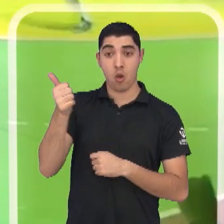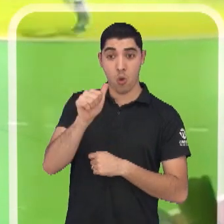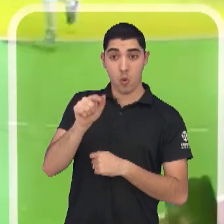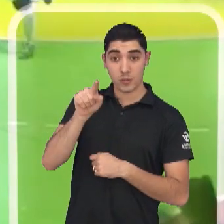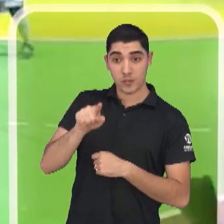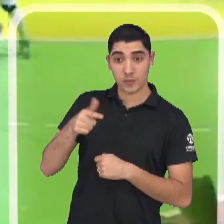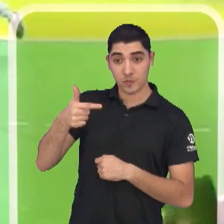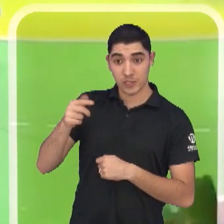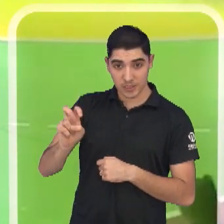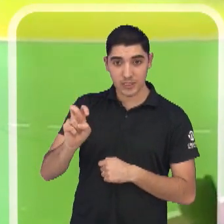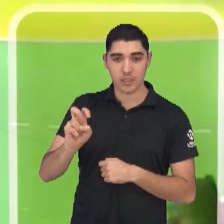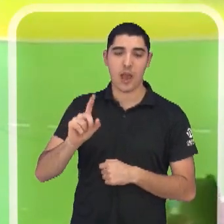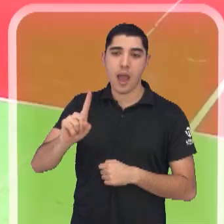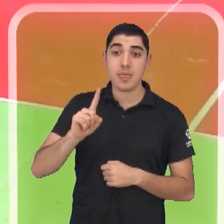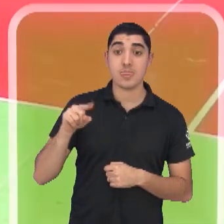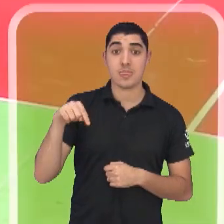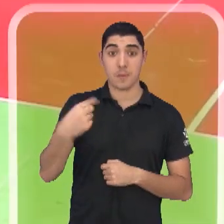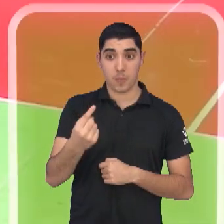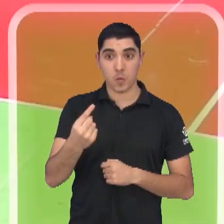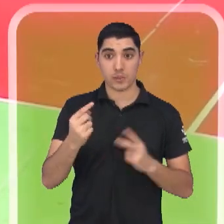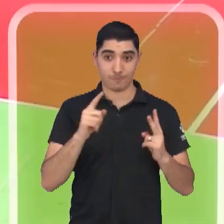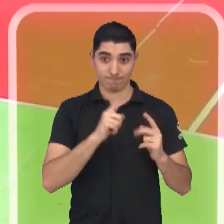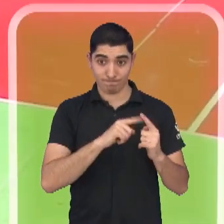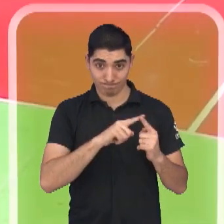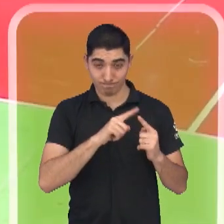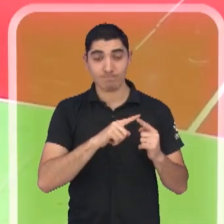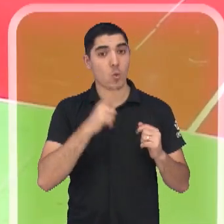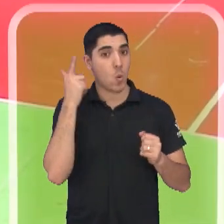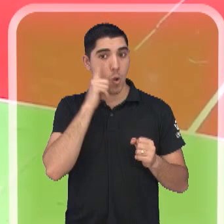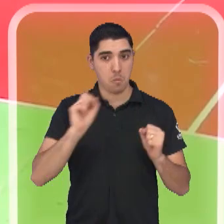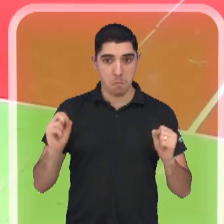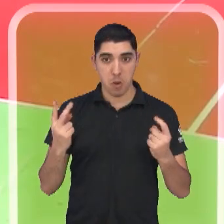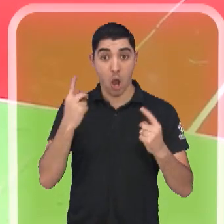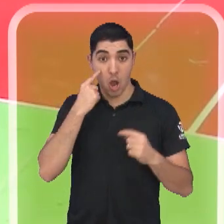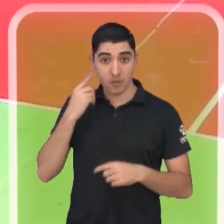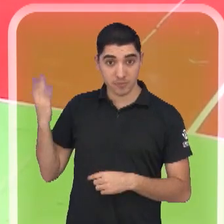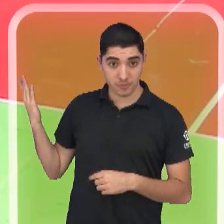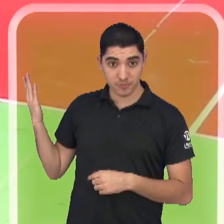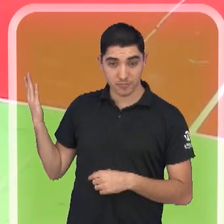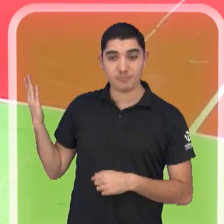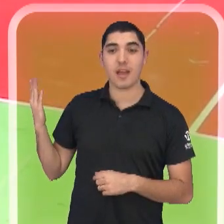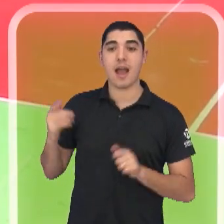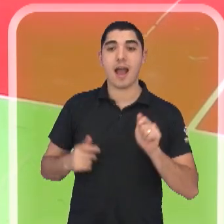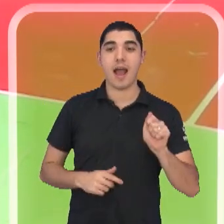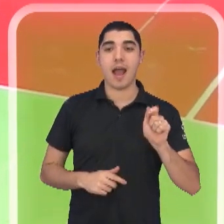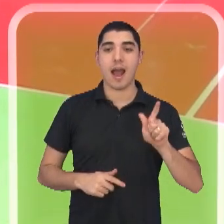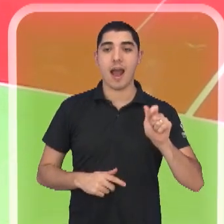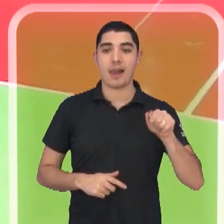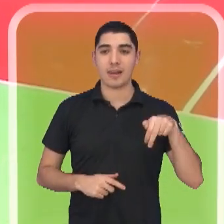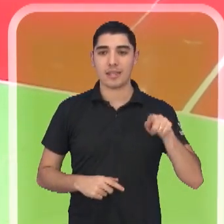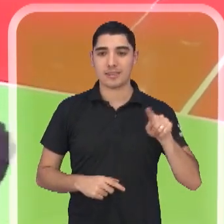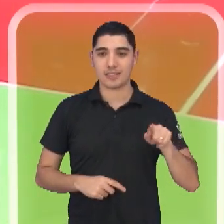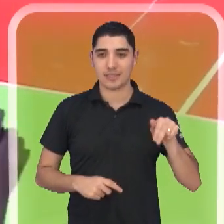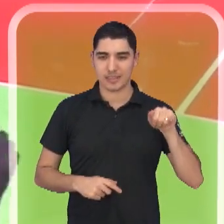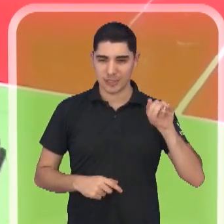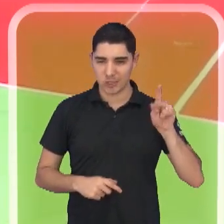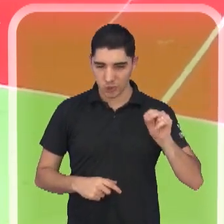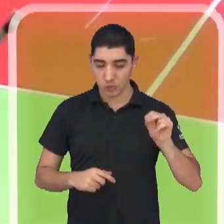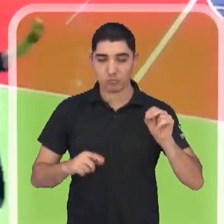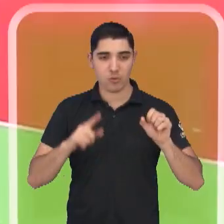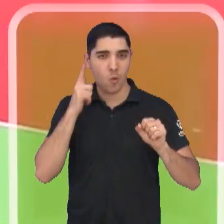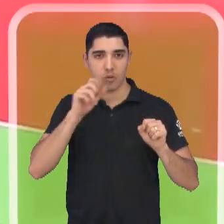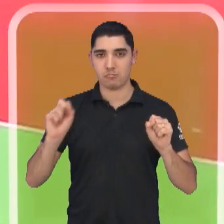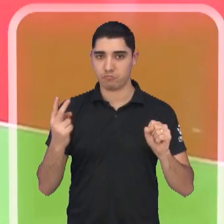acabar o primeiro tempo aí aconteceu a reação da equipe do Dracena tira o livro direto o Alanzinho botou profundo das redes quando faltavam